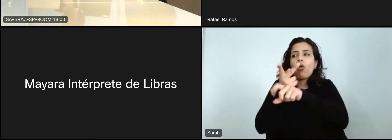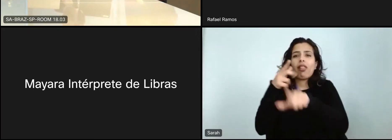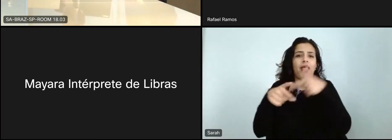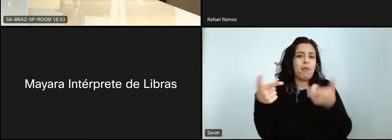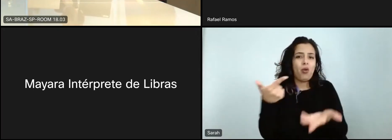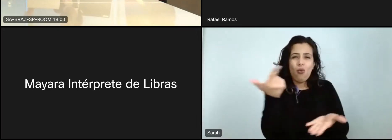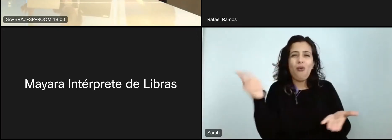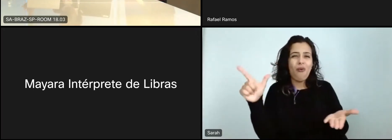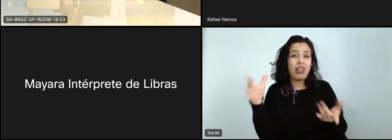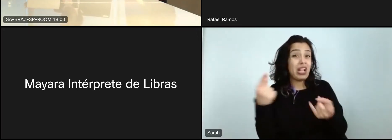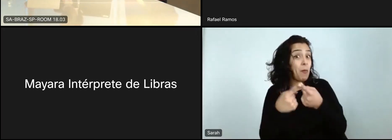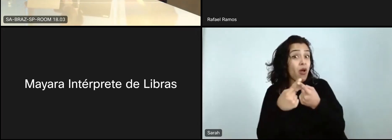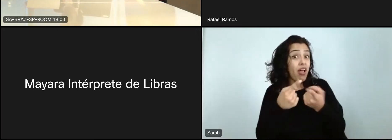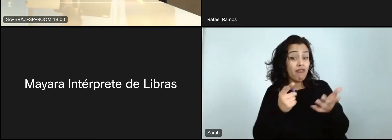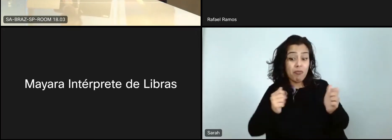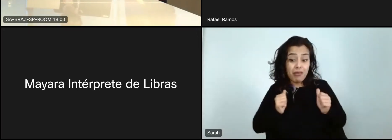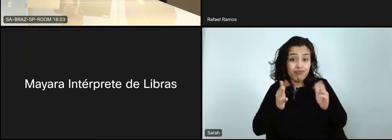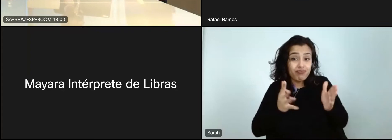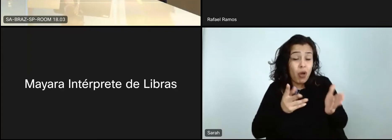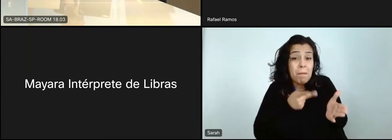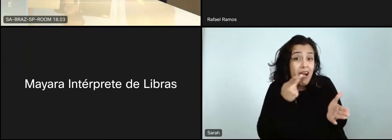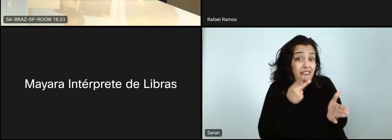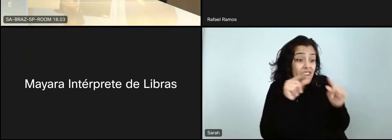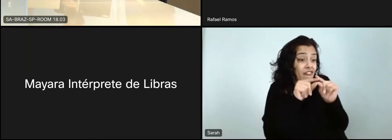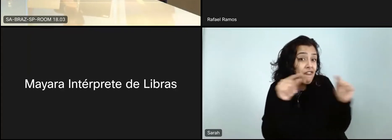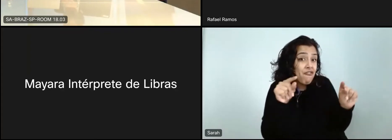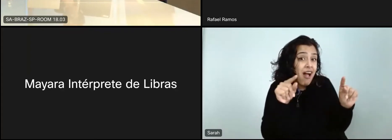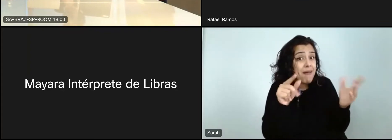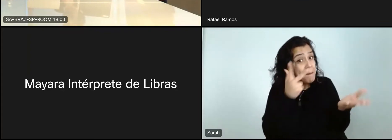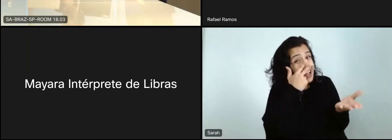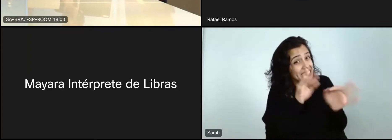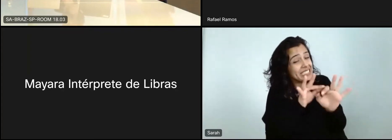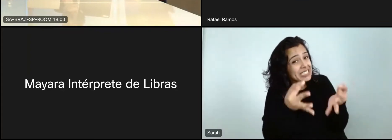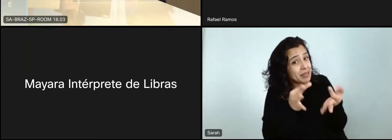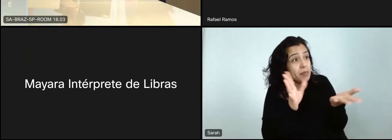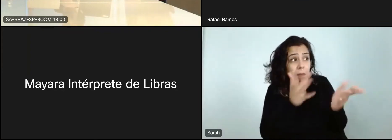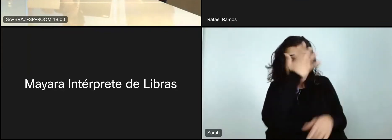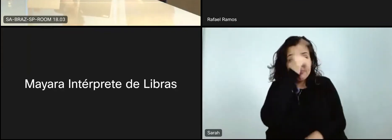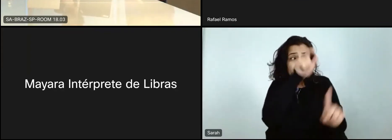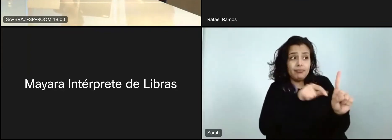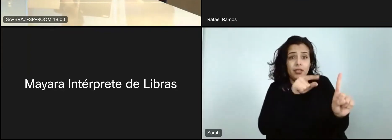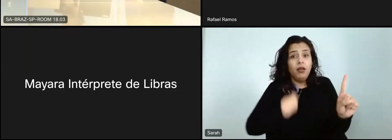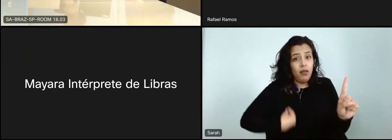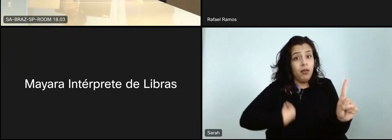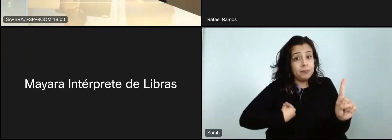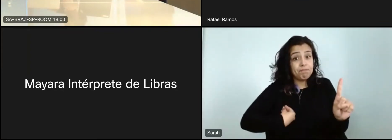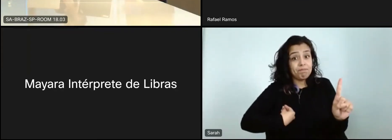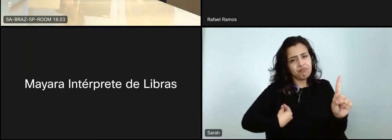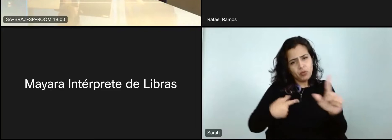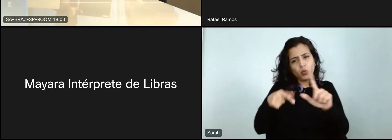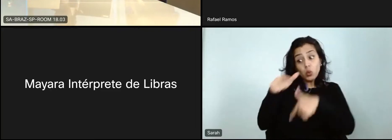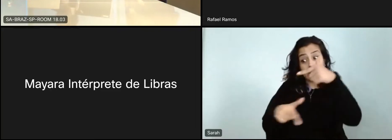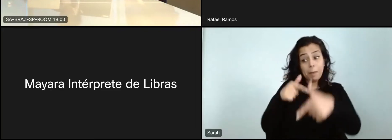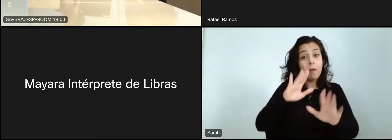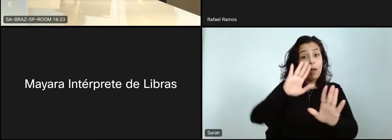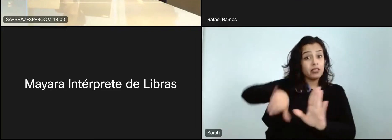microagressão, ela faz na vida de um profissional, né? Que a gente está falando de corporativo, né? Mas, além do corporativo, nós temos nossa